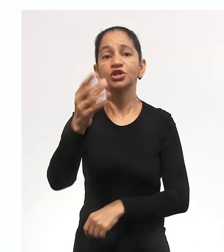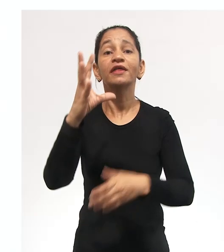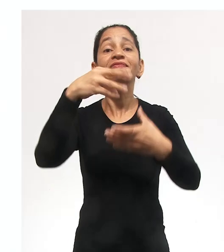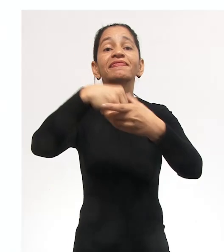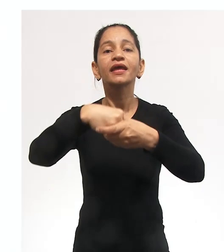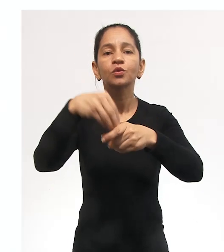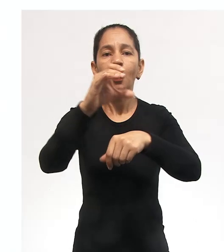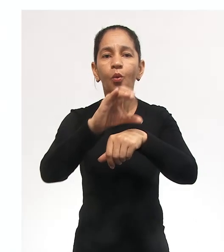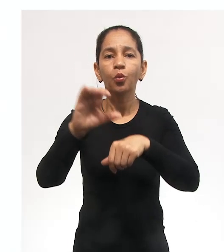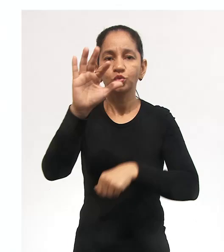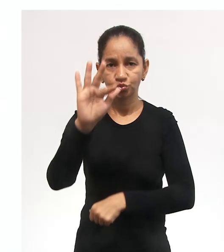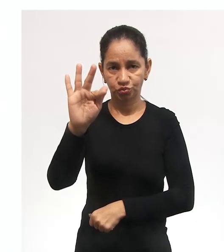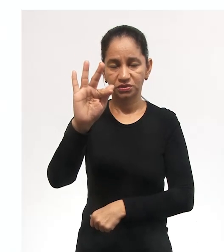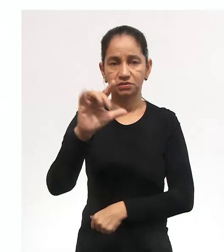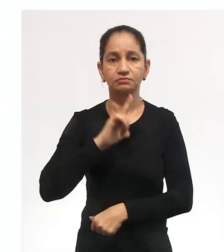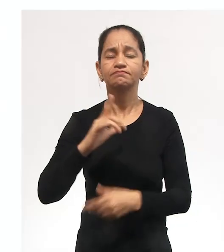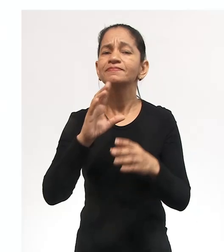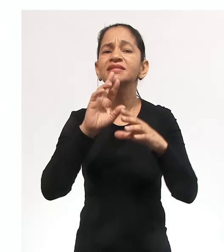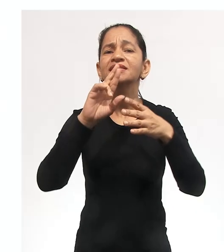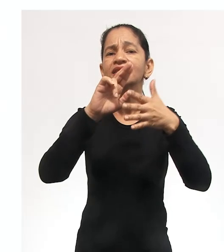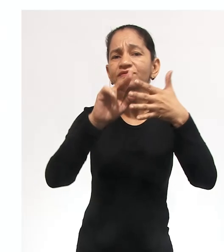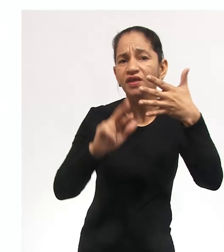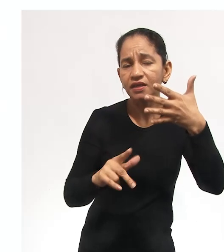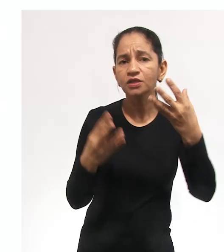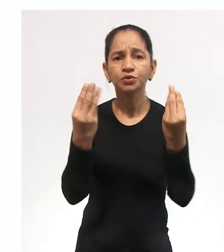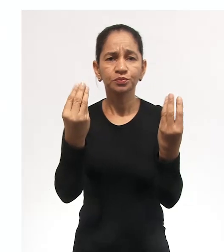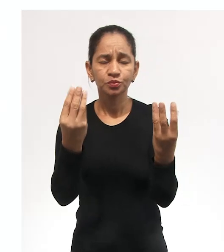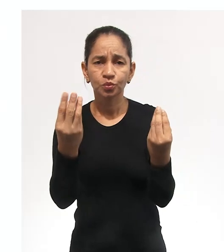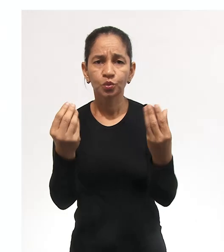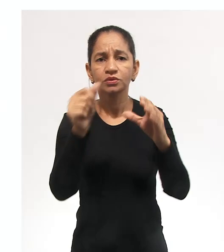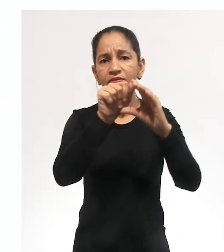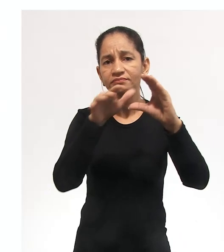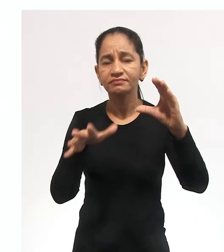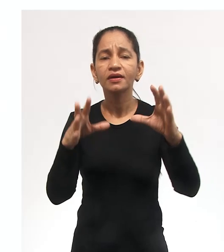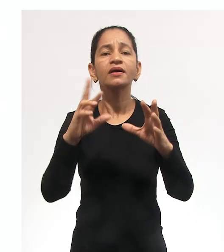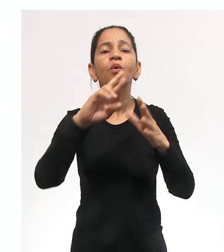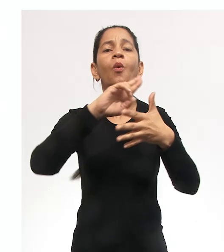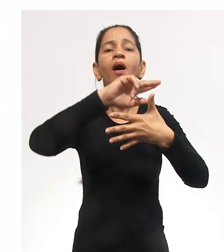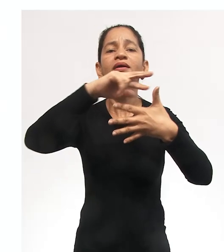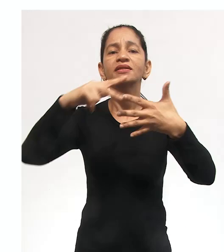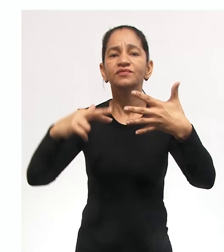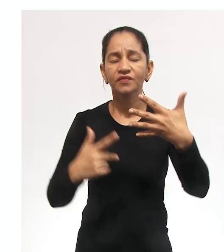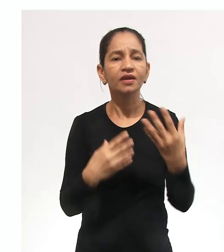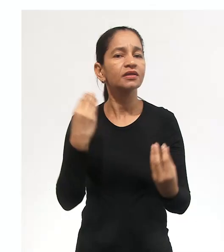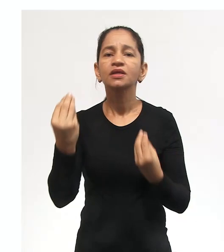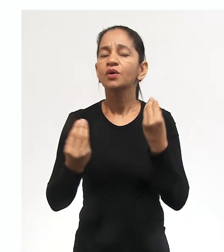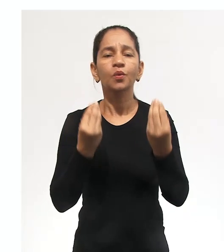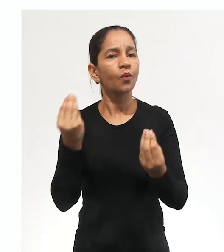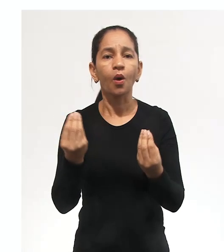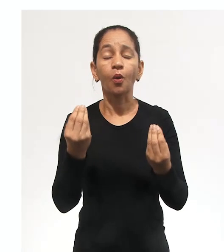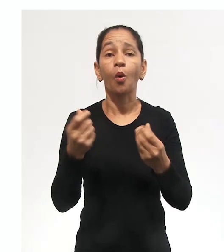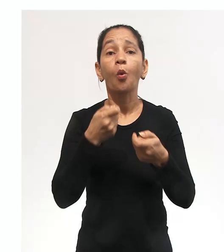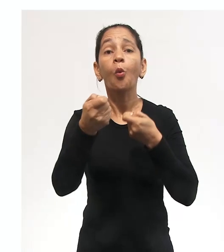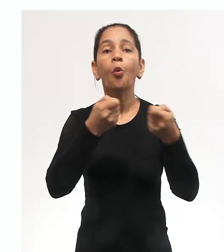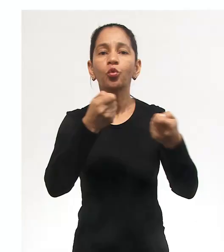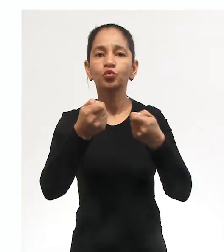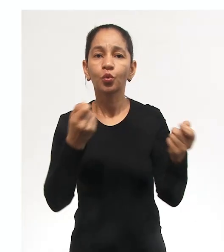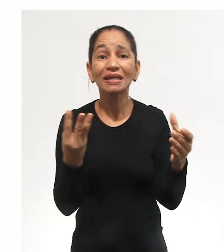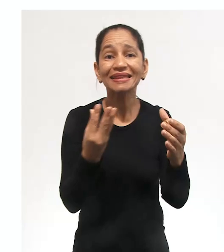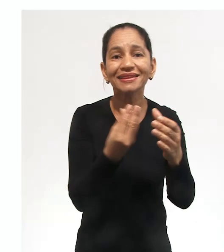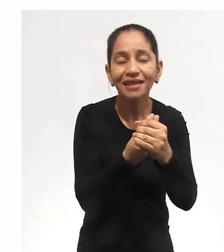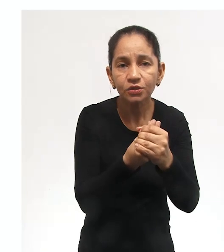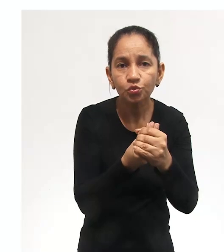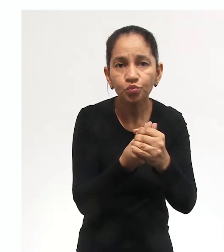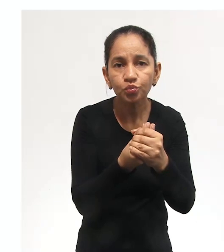dentre, né, as diversas classificações, vamos conversar aqui sobre a diferença entre o controle interno, vamos falar do controle interno, né, e